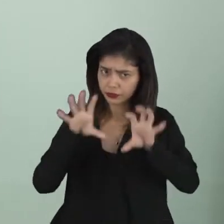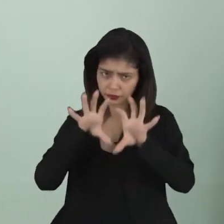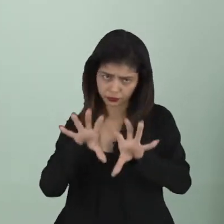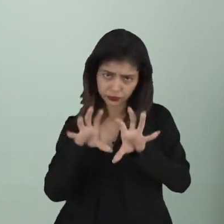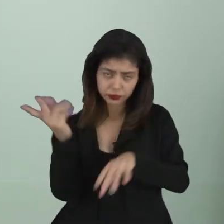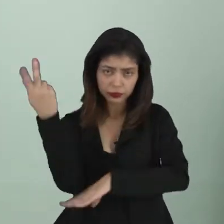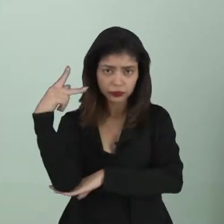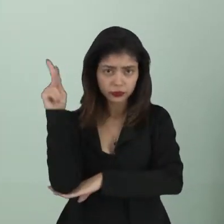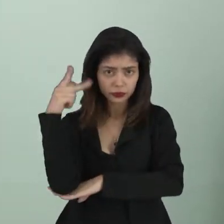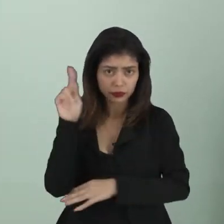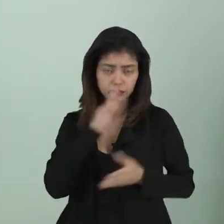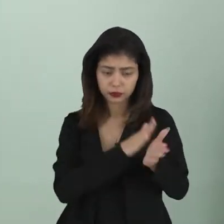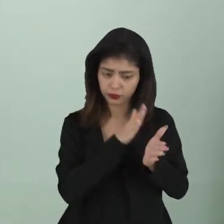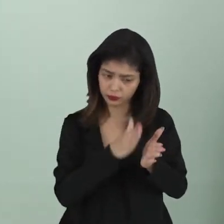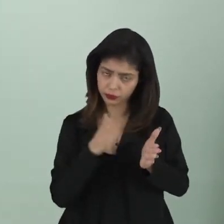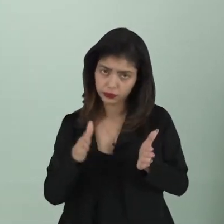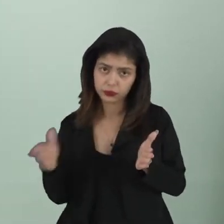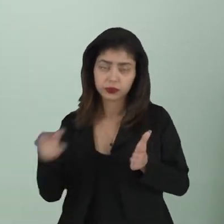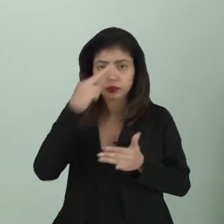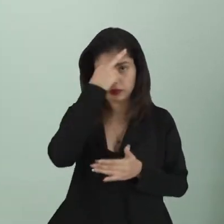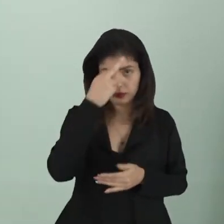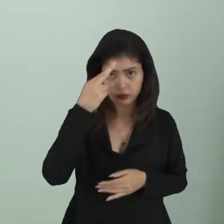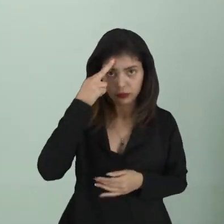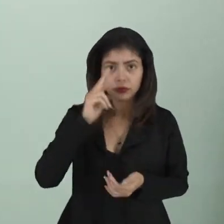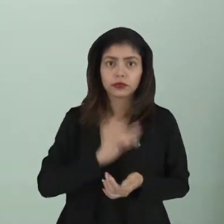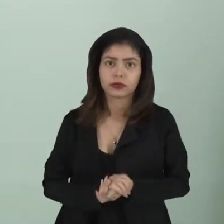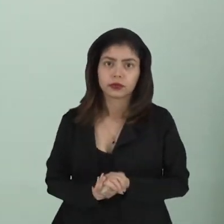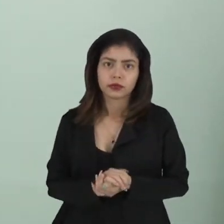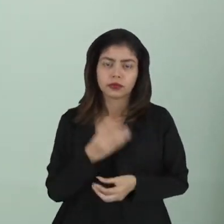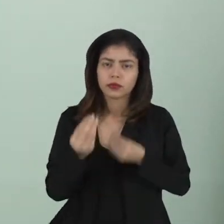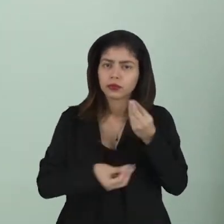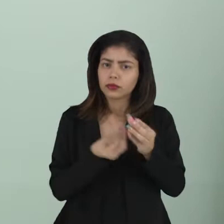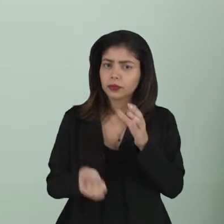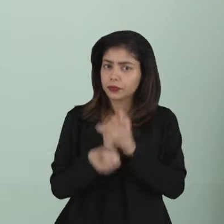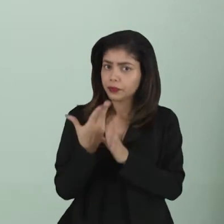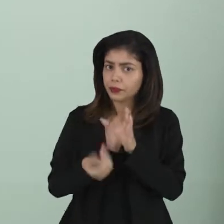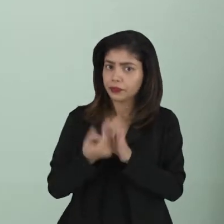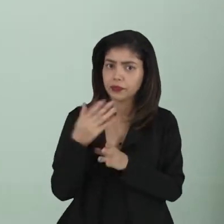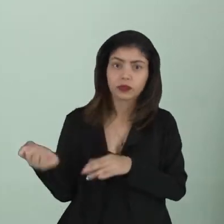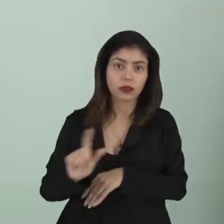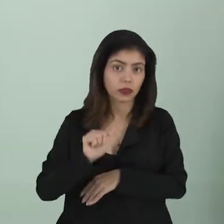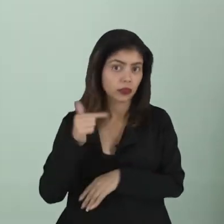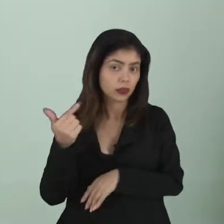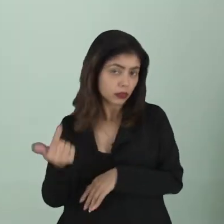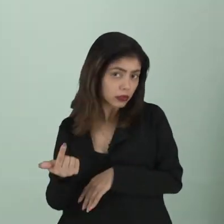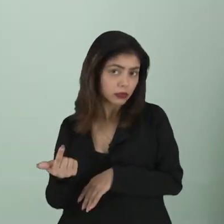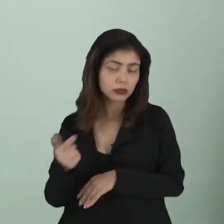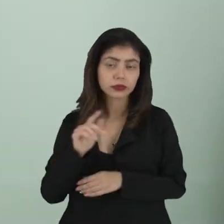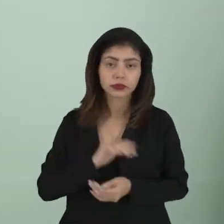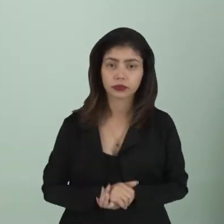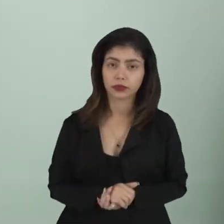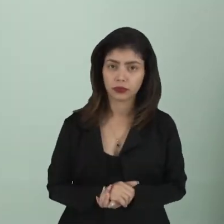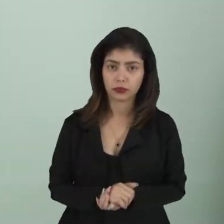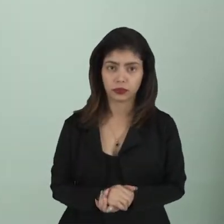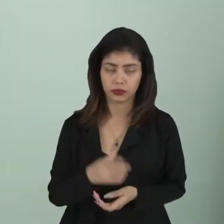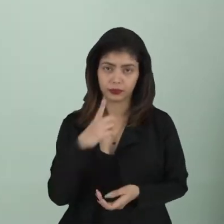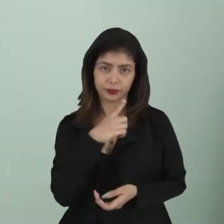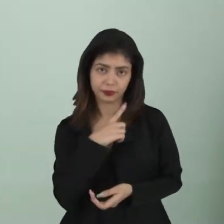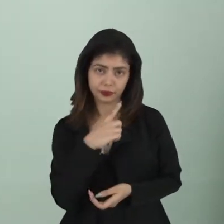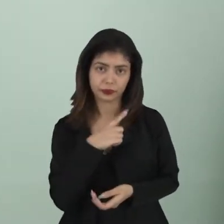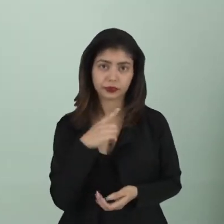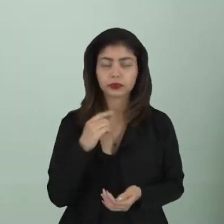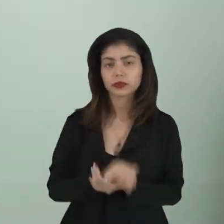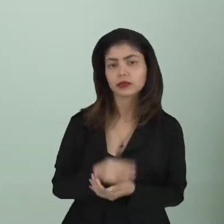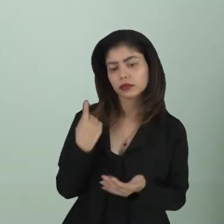nesse período de transição histórica de um modo de produção para um outro modo de produção,